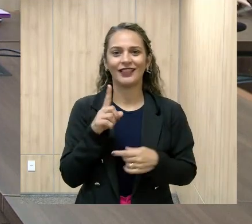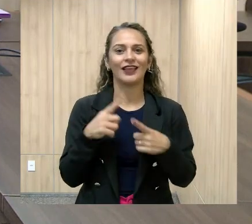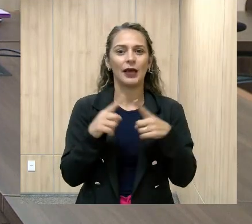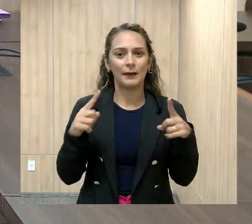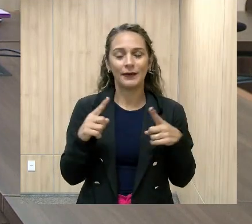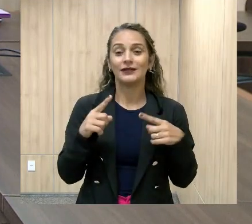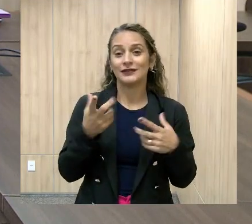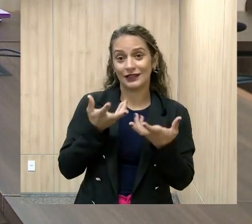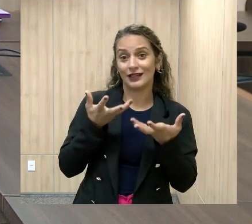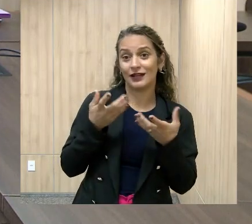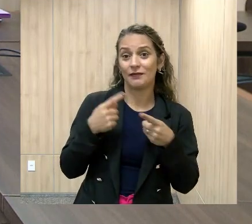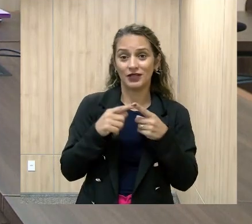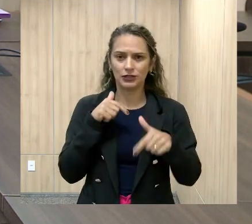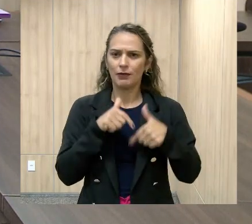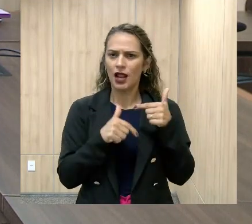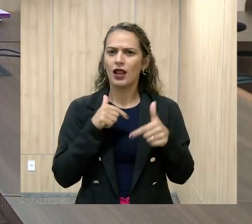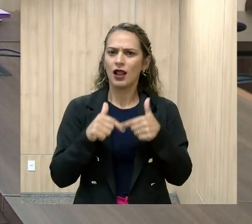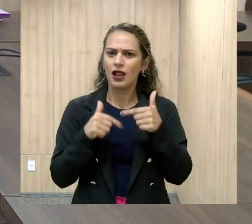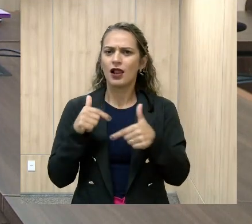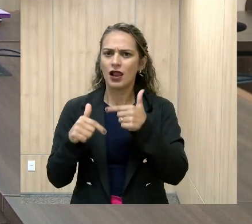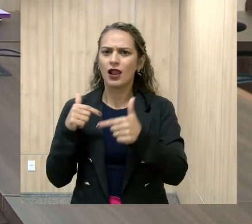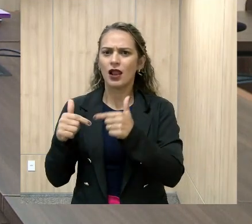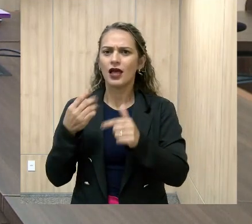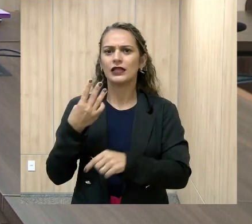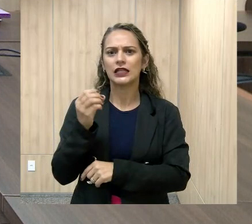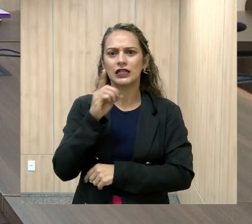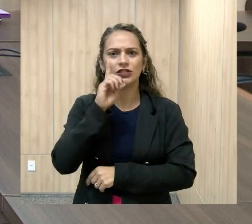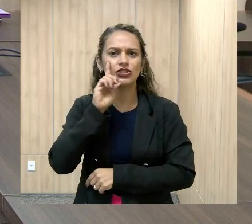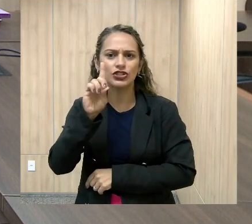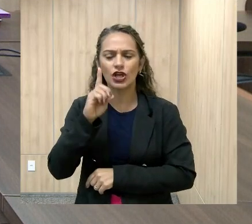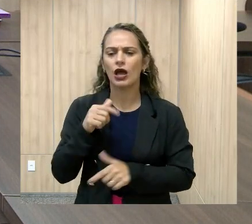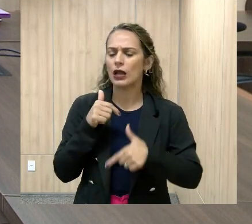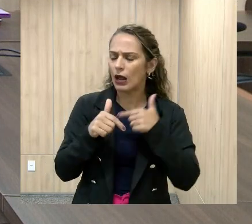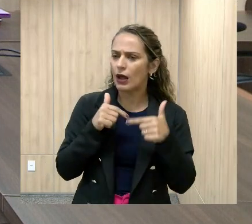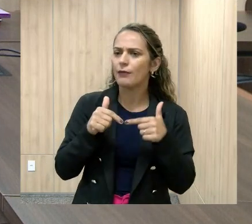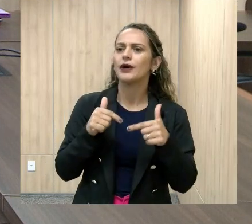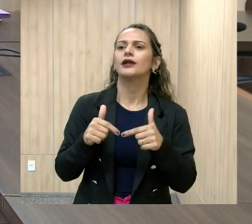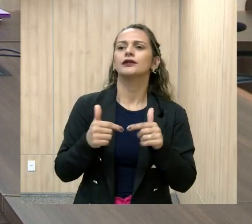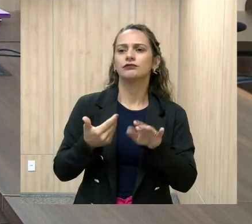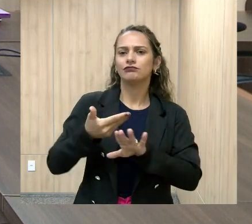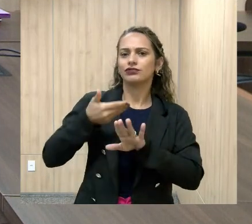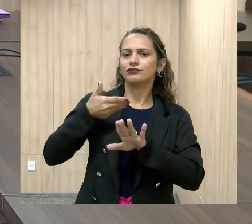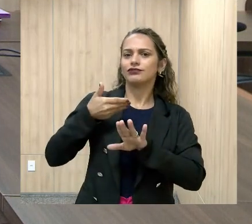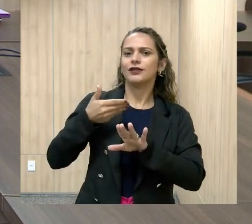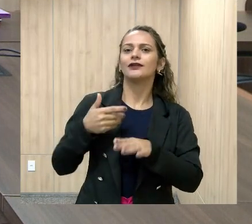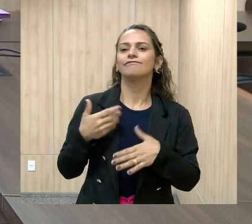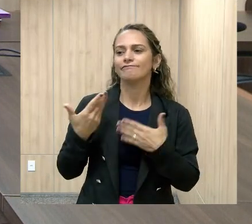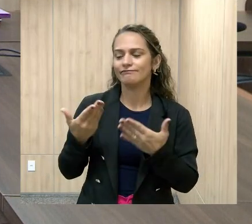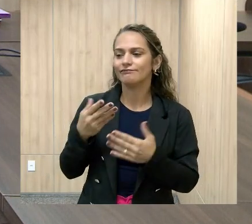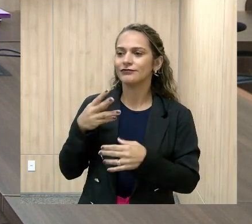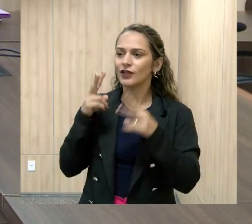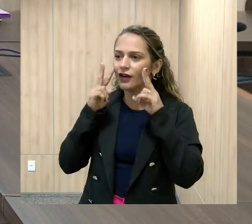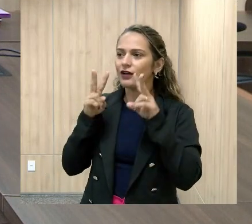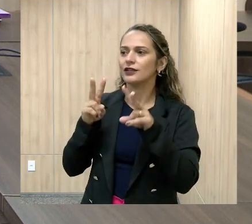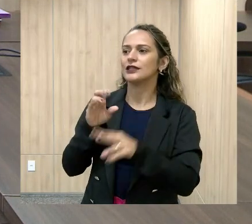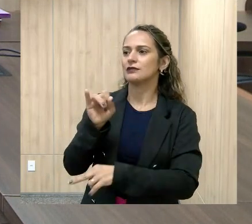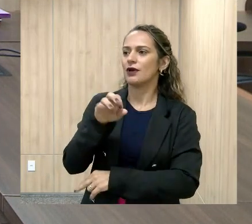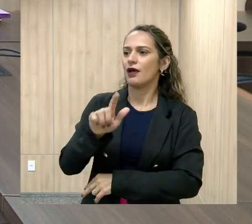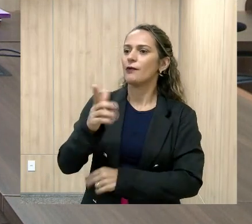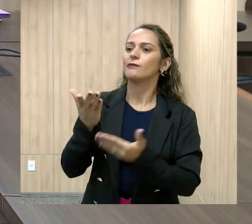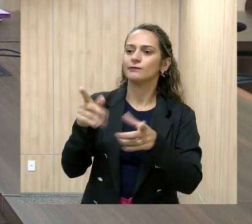a expectativa era folga mas a gente estava trabalhando durante esses 30 dias de recesso e digo assim com muita admiração Ismael